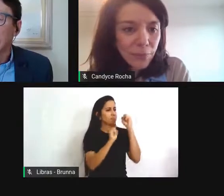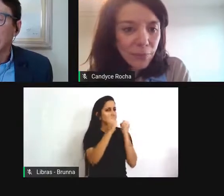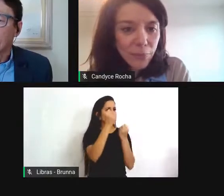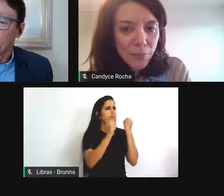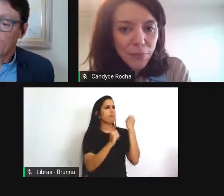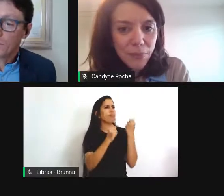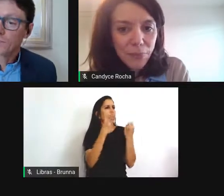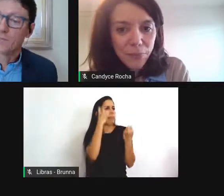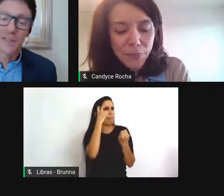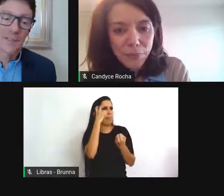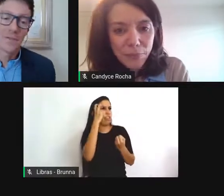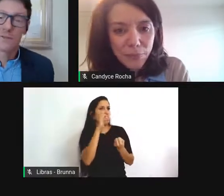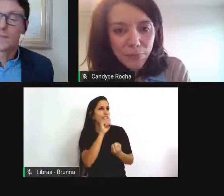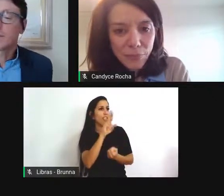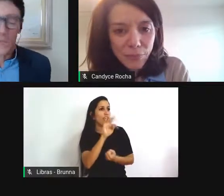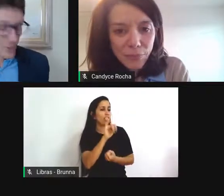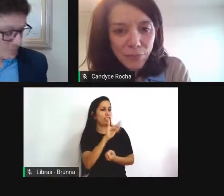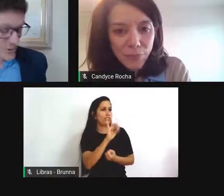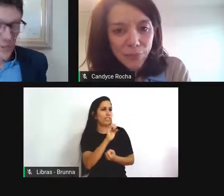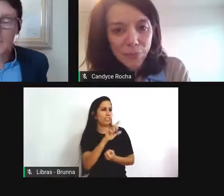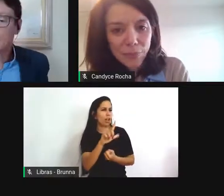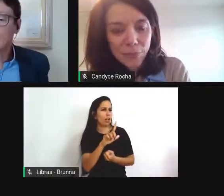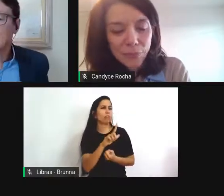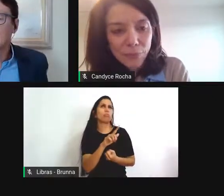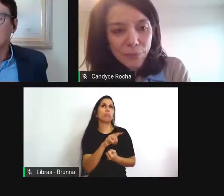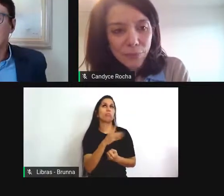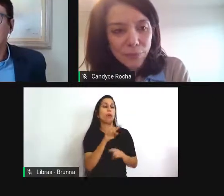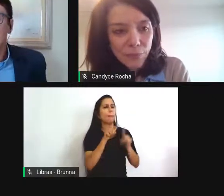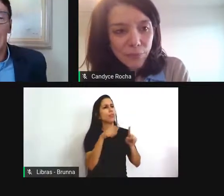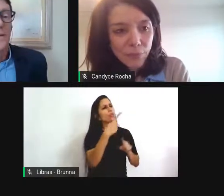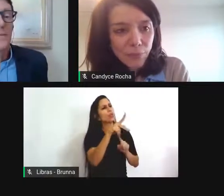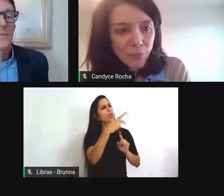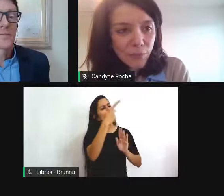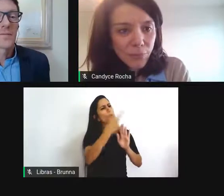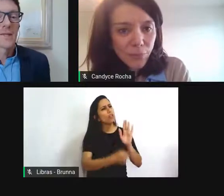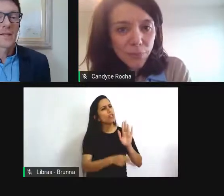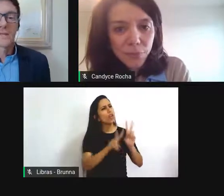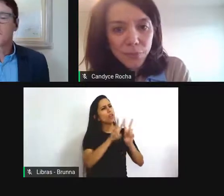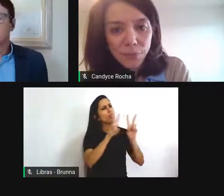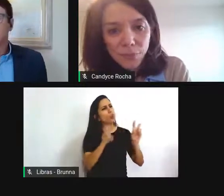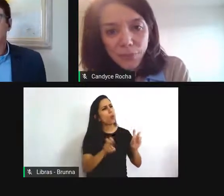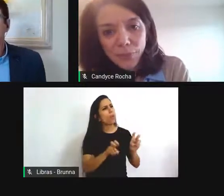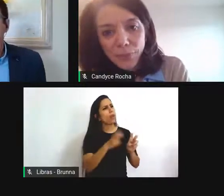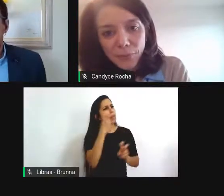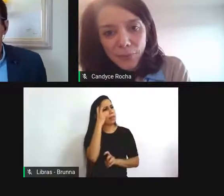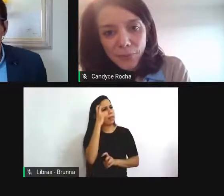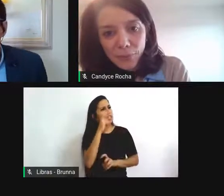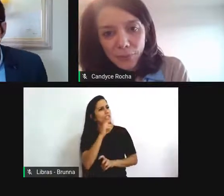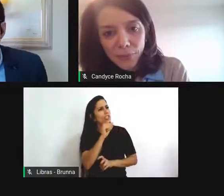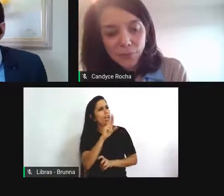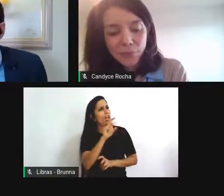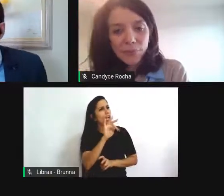espelham no nosso para desenvolver os seus projetos de inteligência artificial?